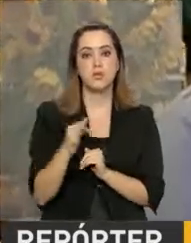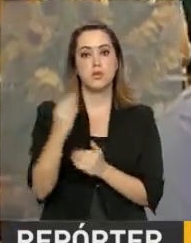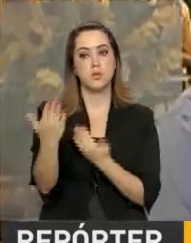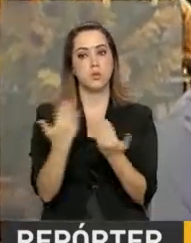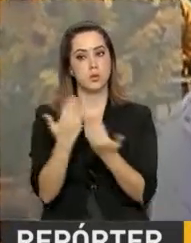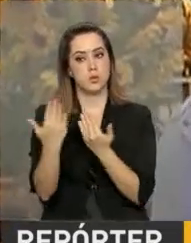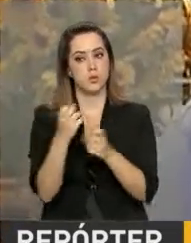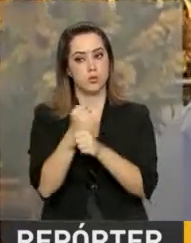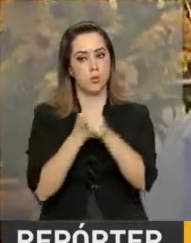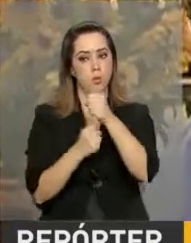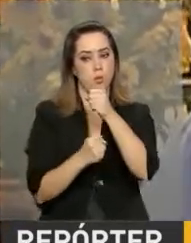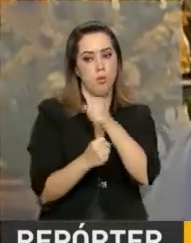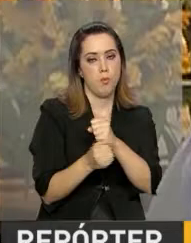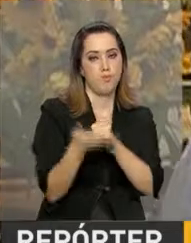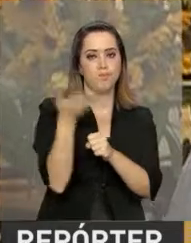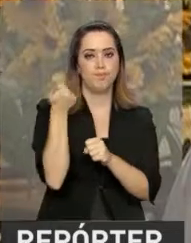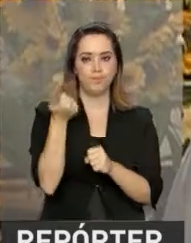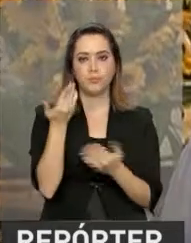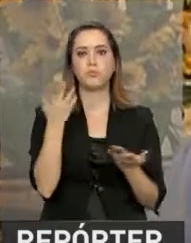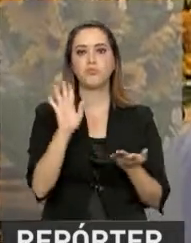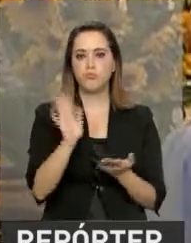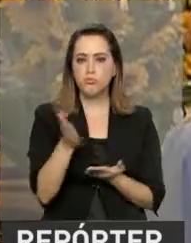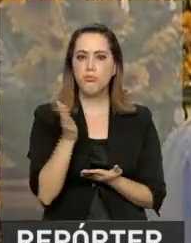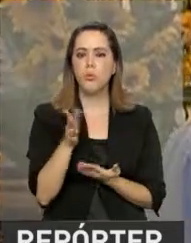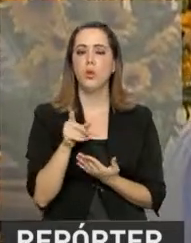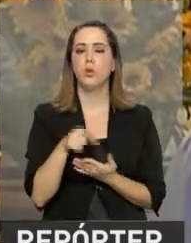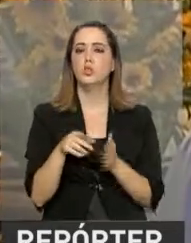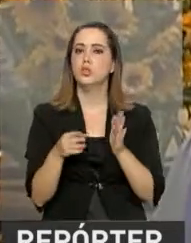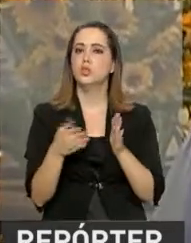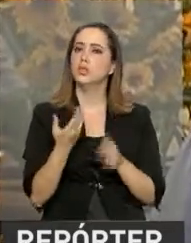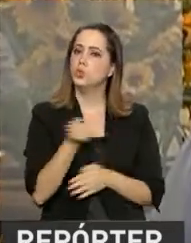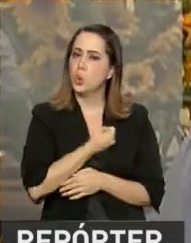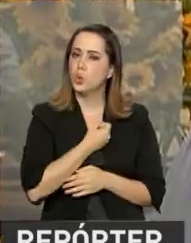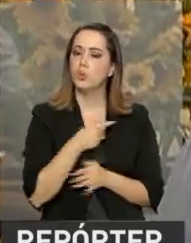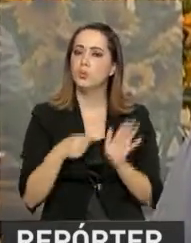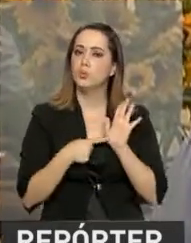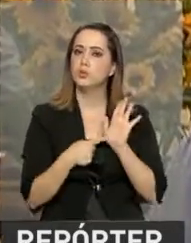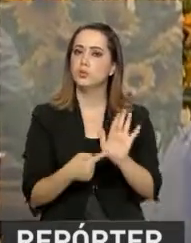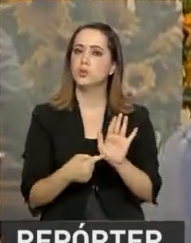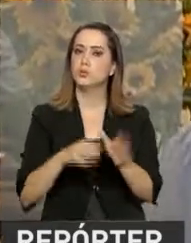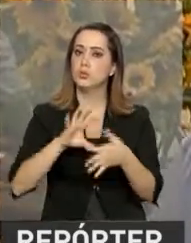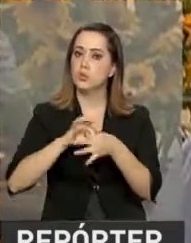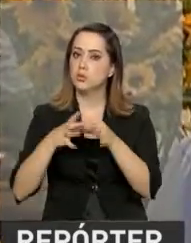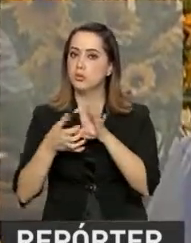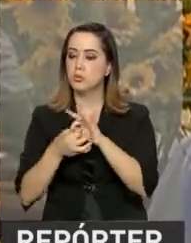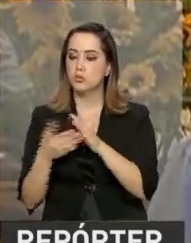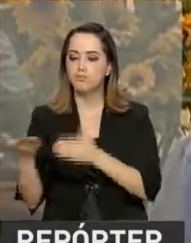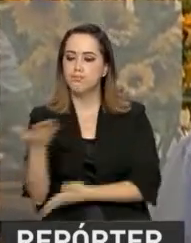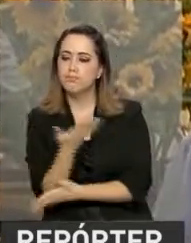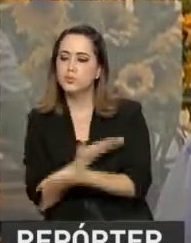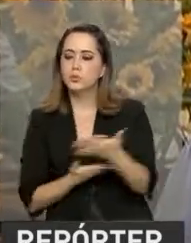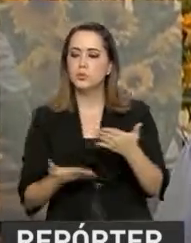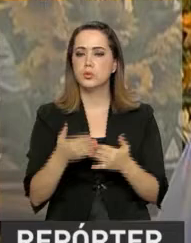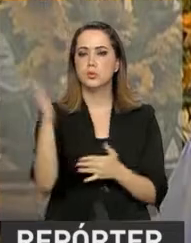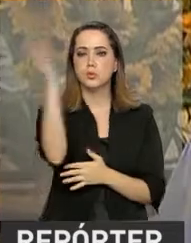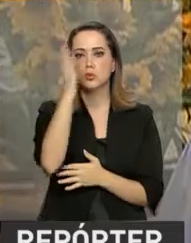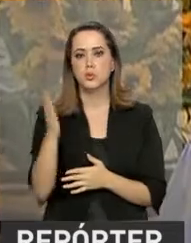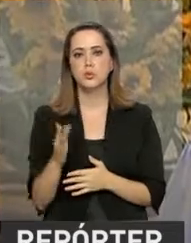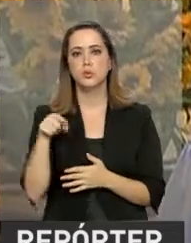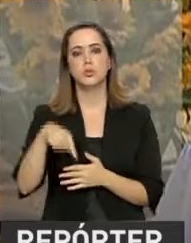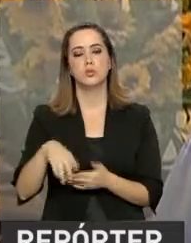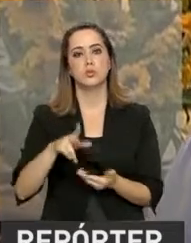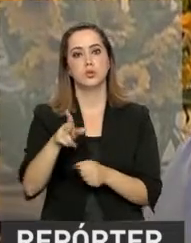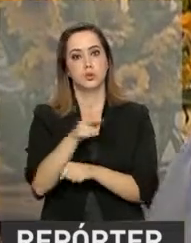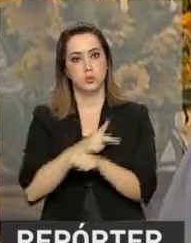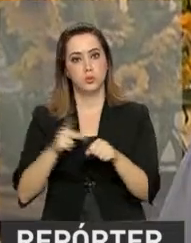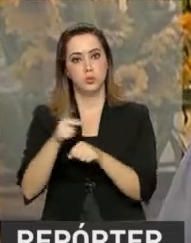comparado ao primeiro semestre do ano passado. Então, isso já é um dado que mostra que as Olimpíadas, esse movimento do Brasil no mercado